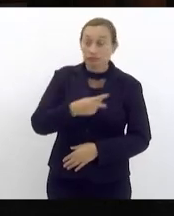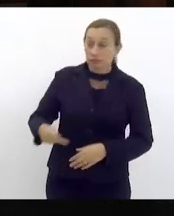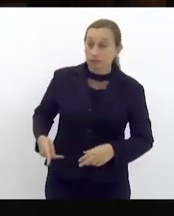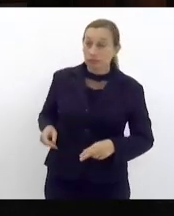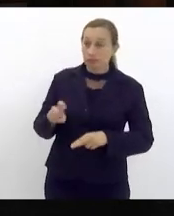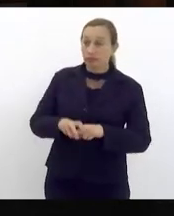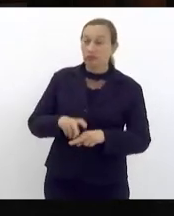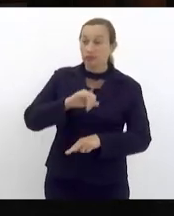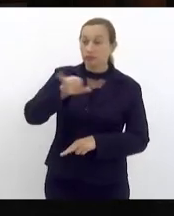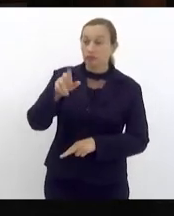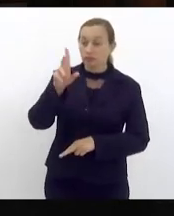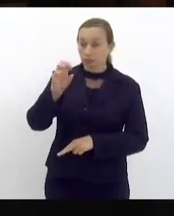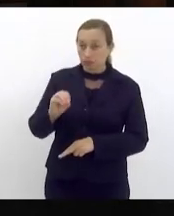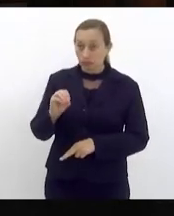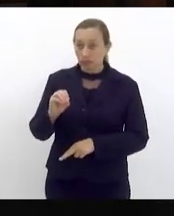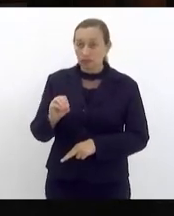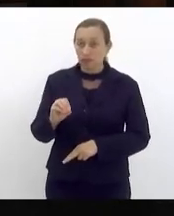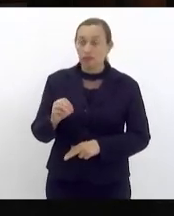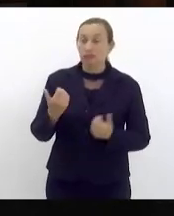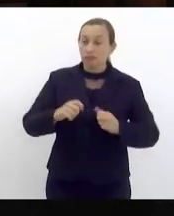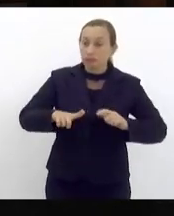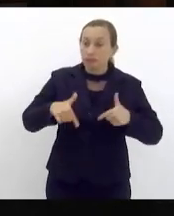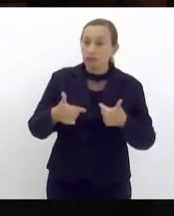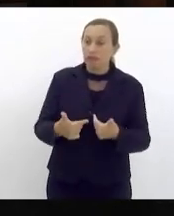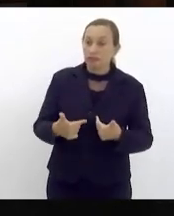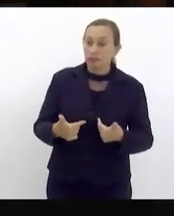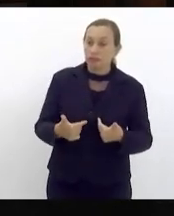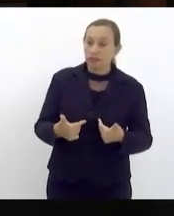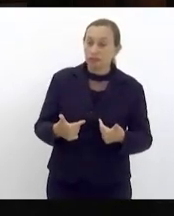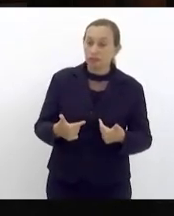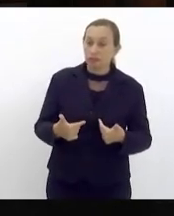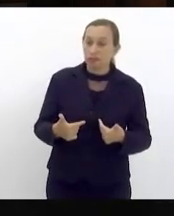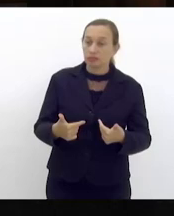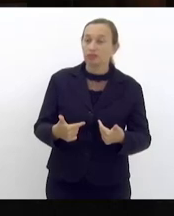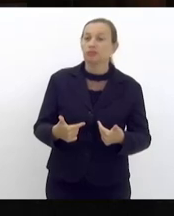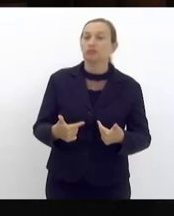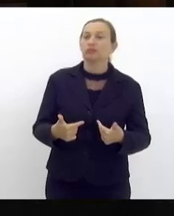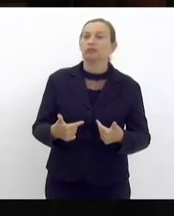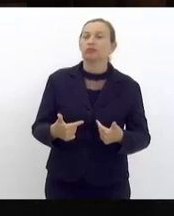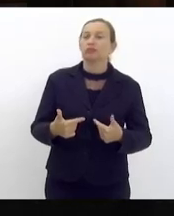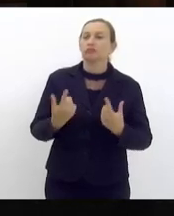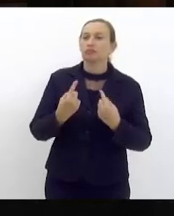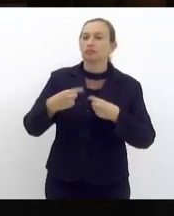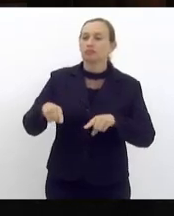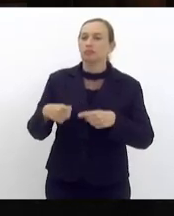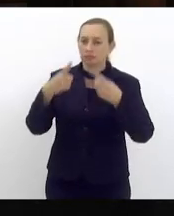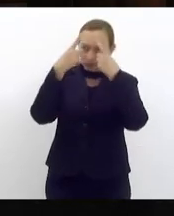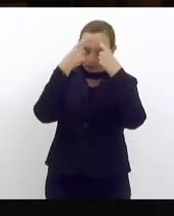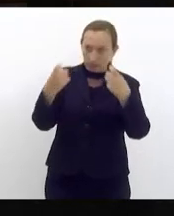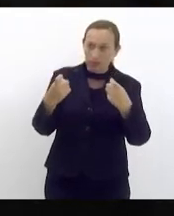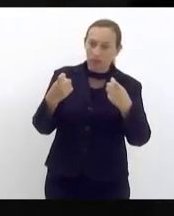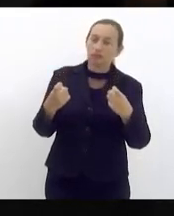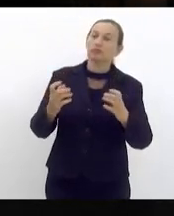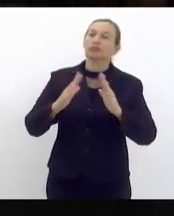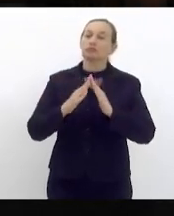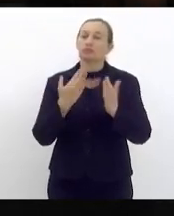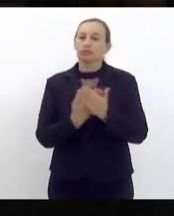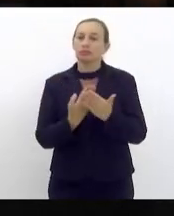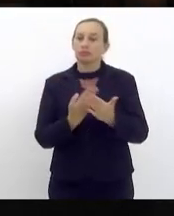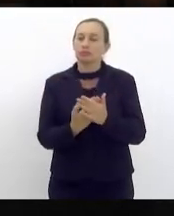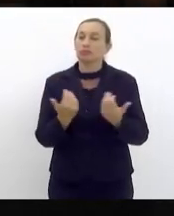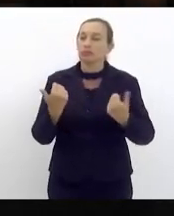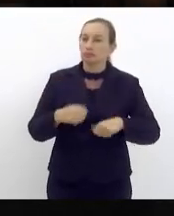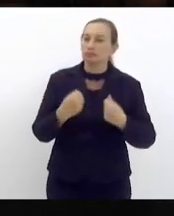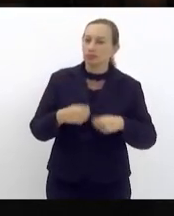expediente Júlio Rocha precisamos de ações extras e contundentes para combater a violência escolar na escola a gente